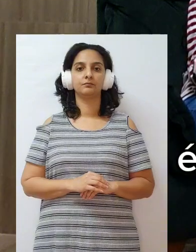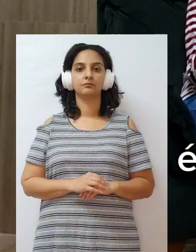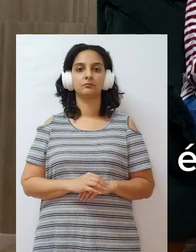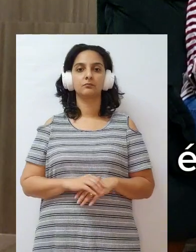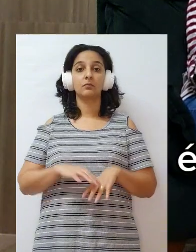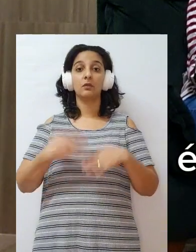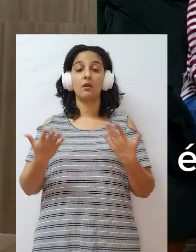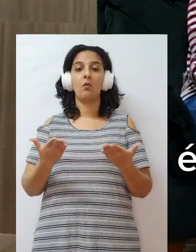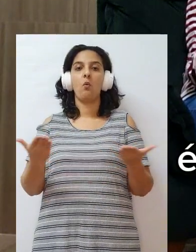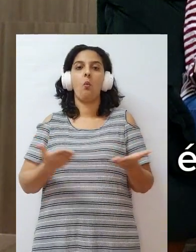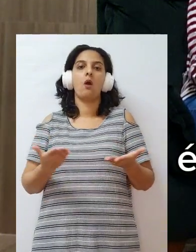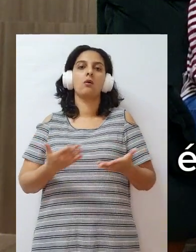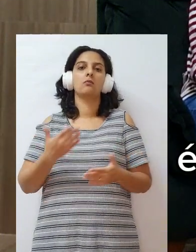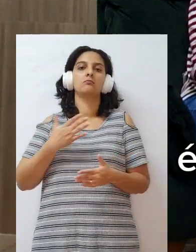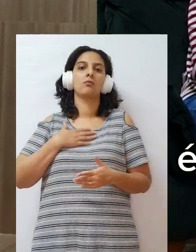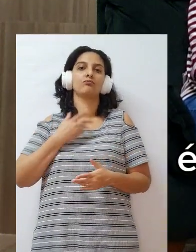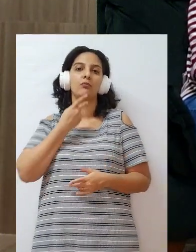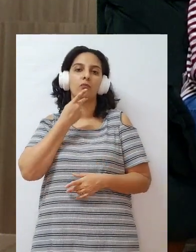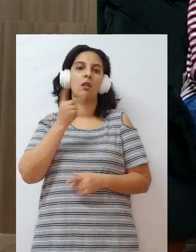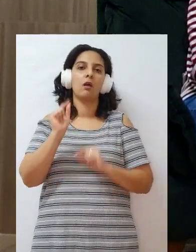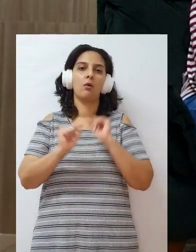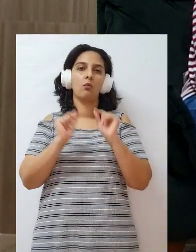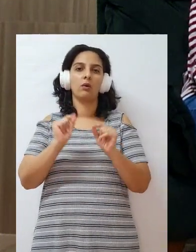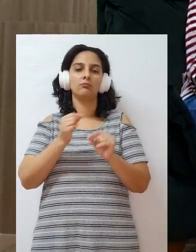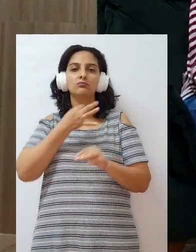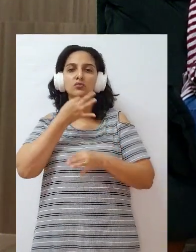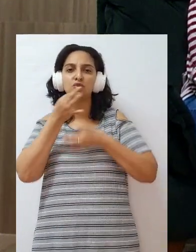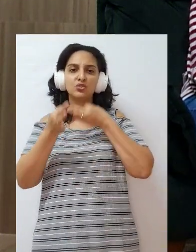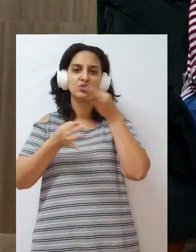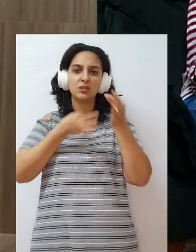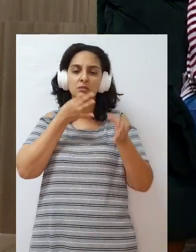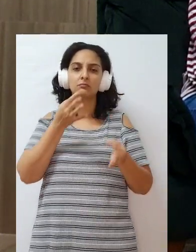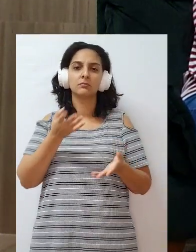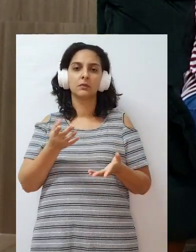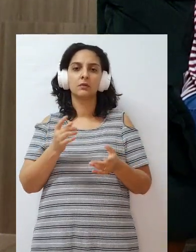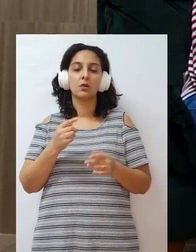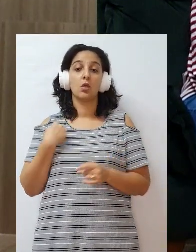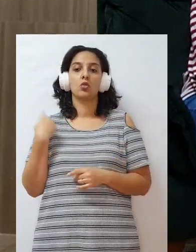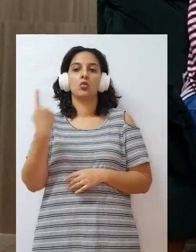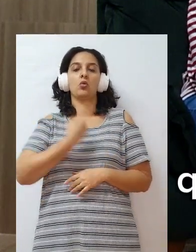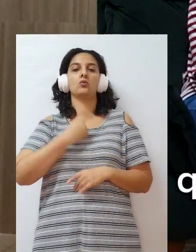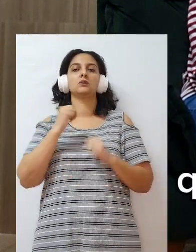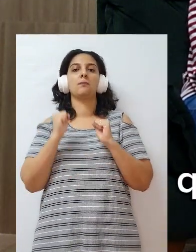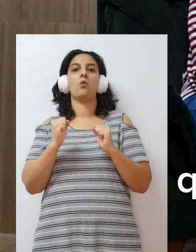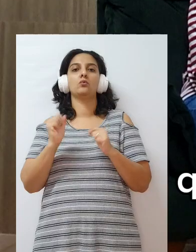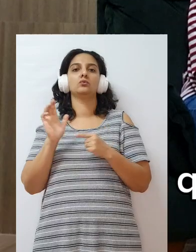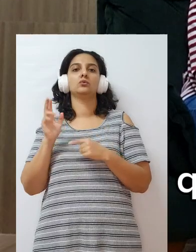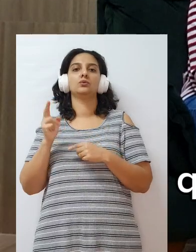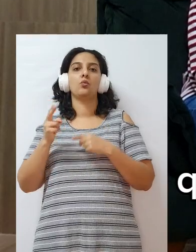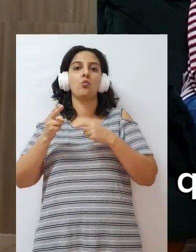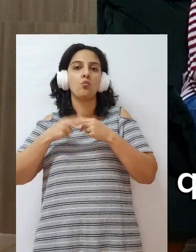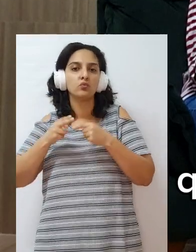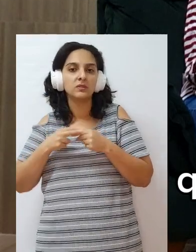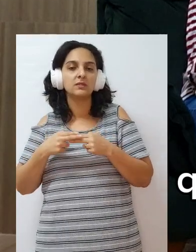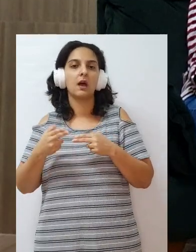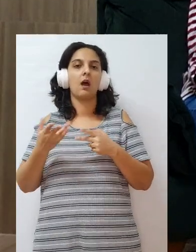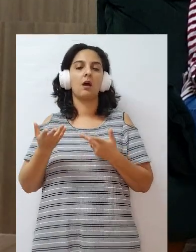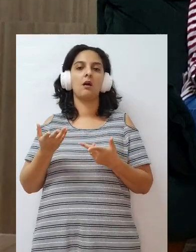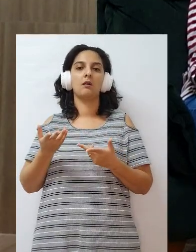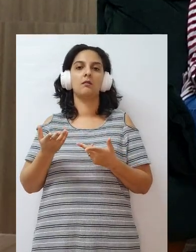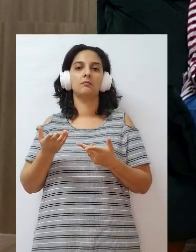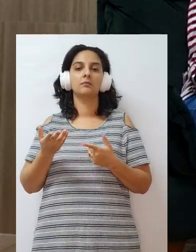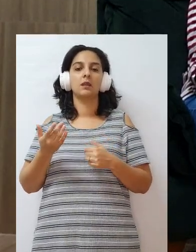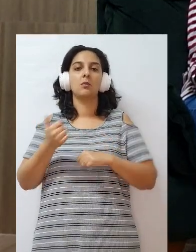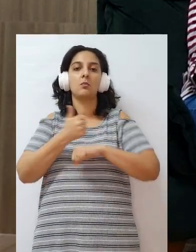pouquinho de algumas dicas, gente, simples, que nós podemos usar, que nós usamos no nosso dia a dia e que todo profissional